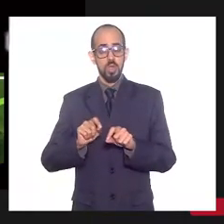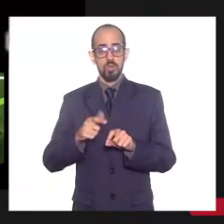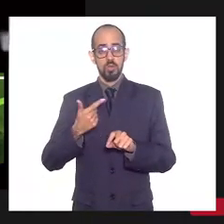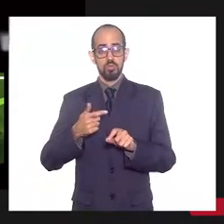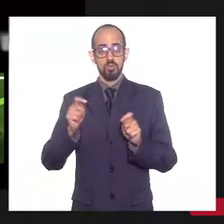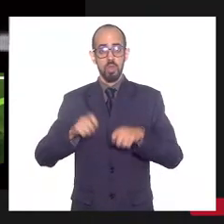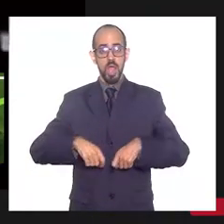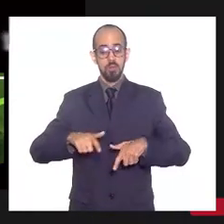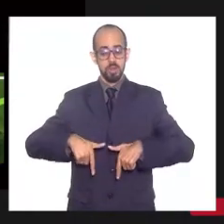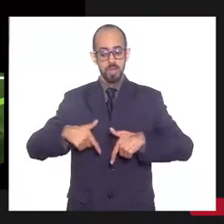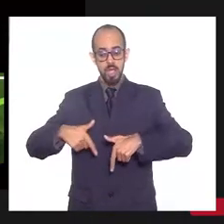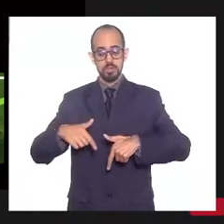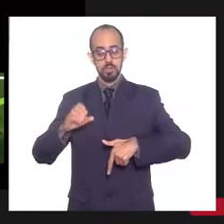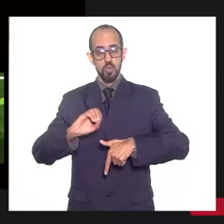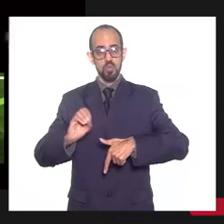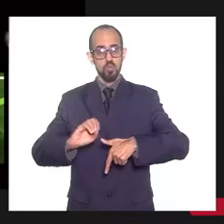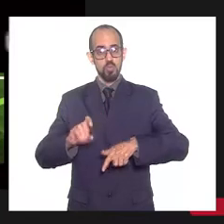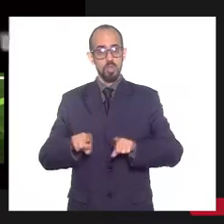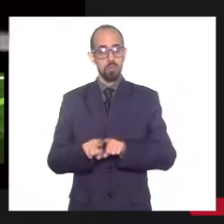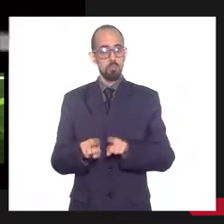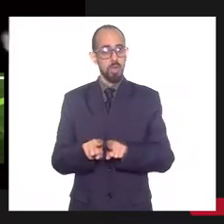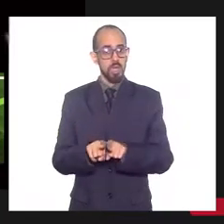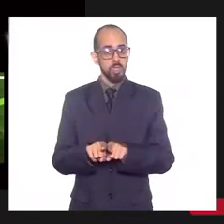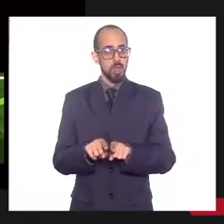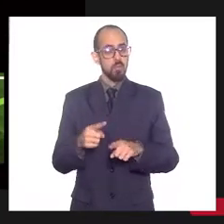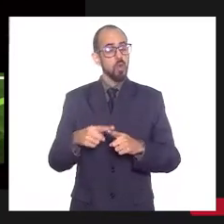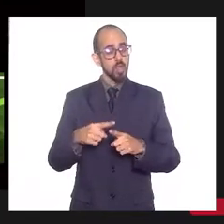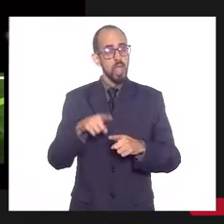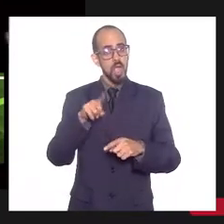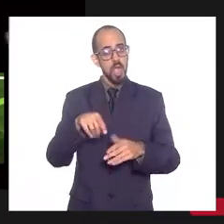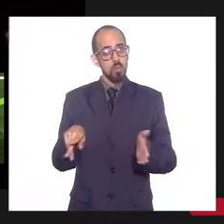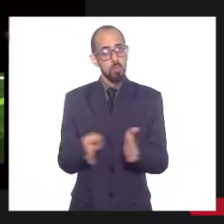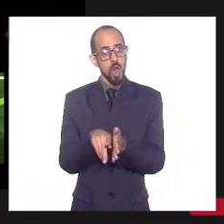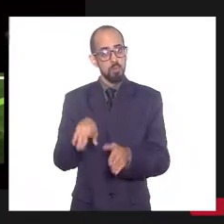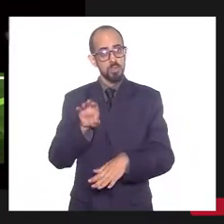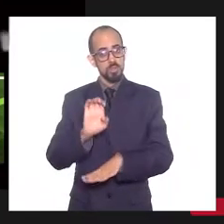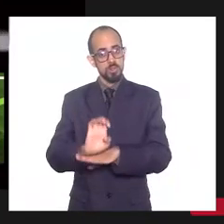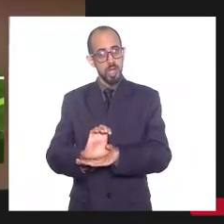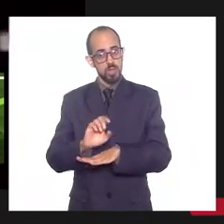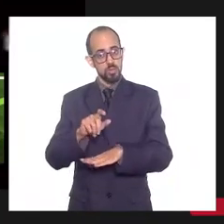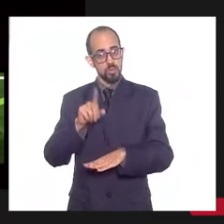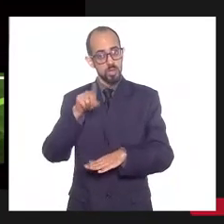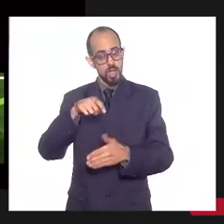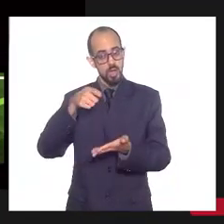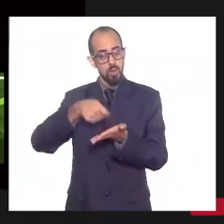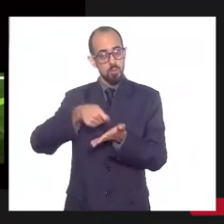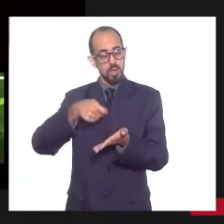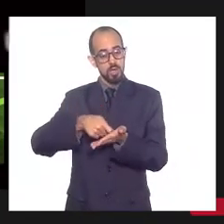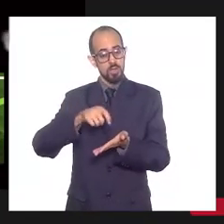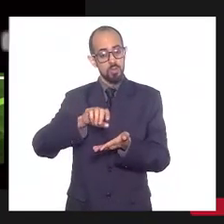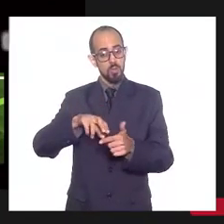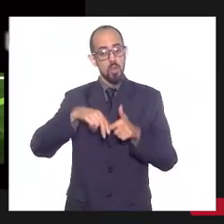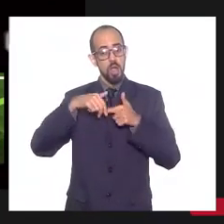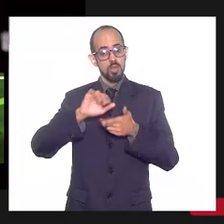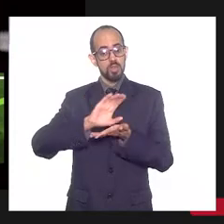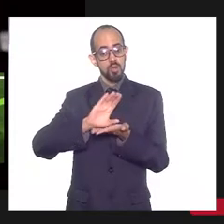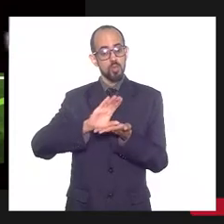reagir porque é o estado que teria obrigação e nome da Constituição